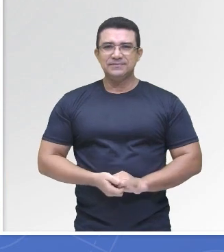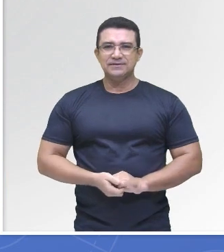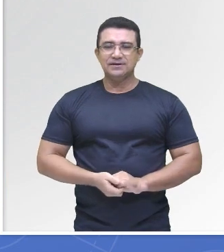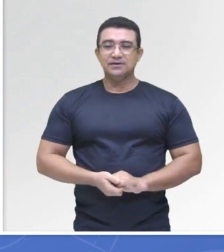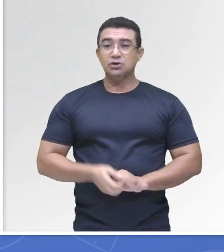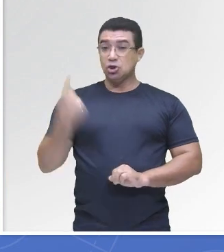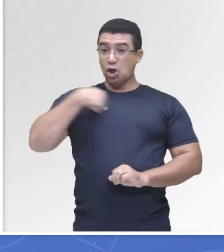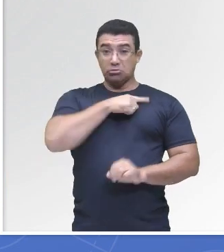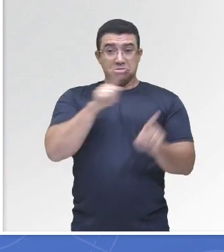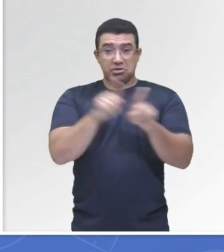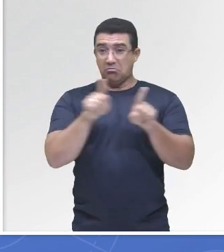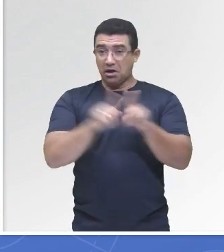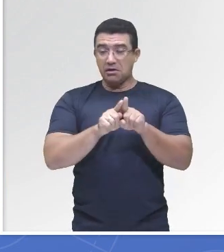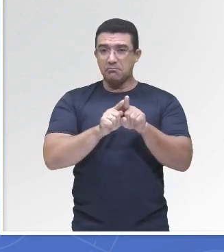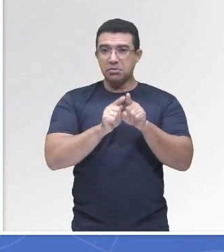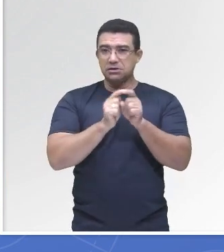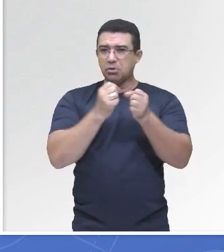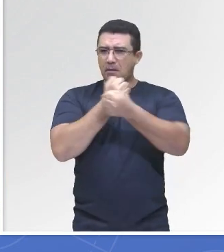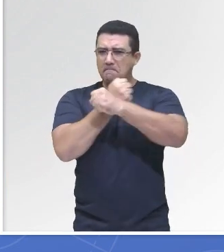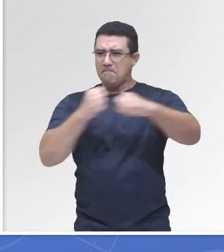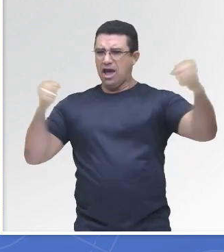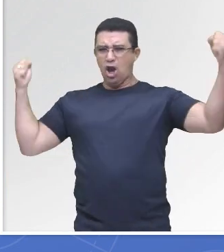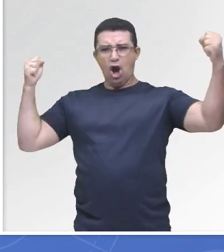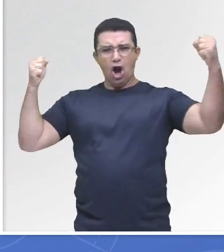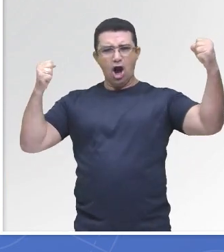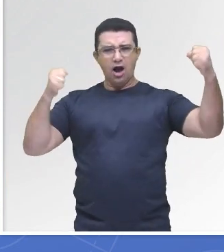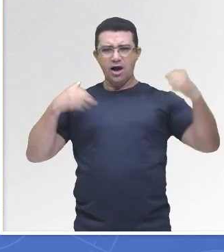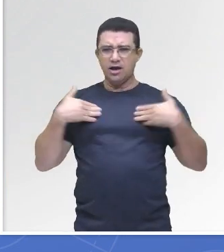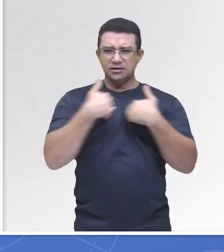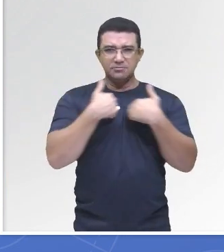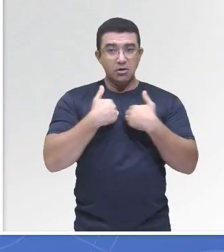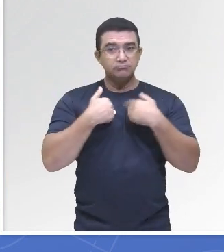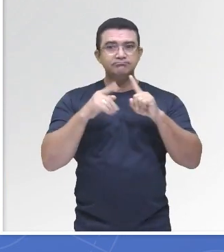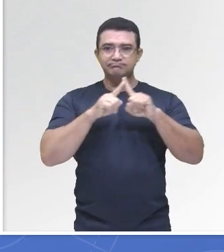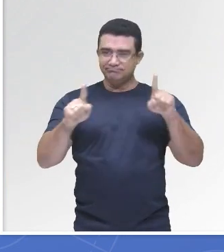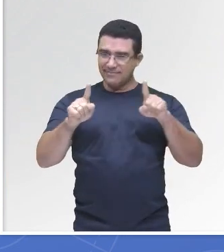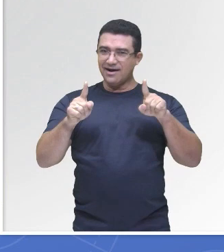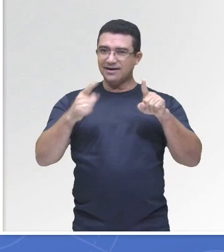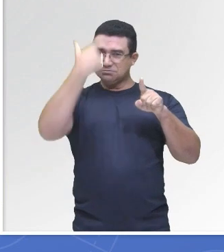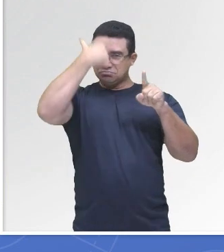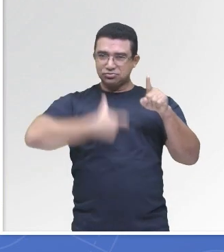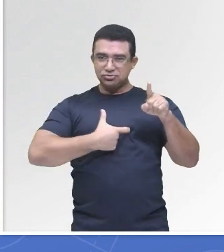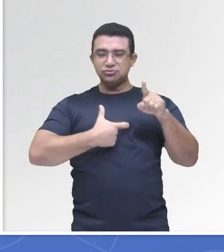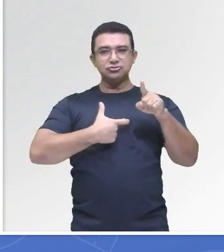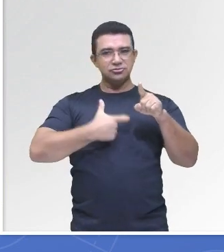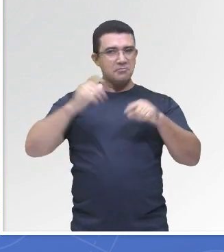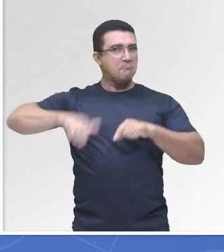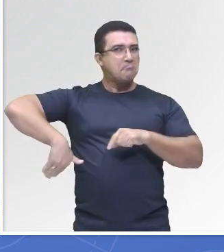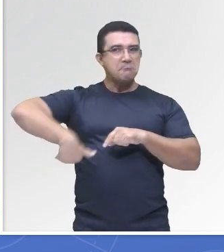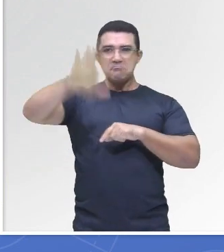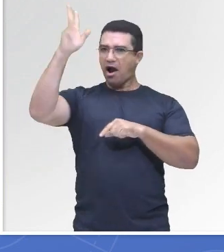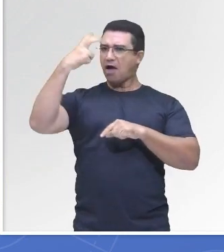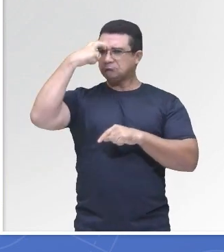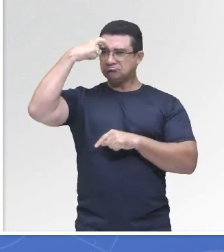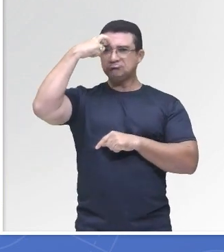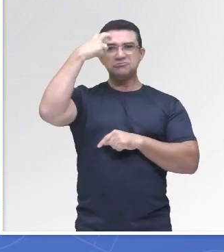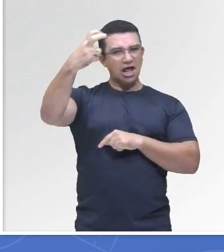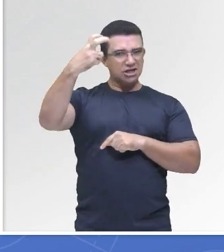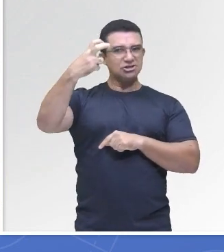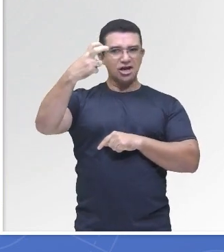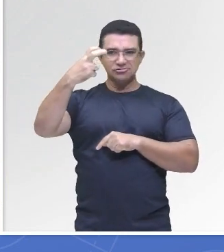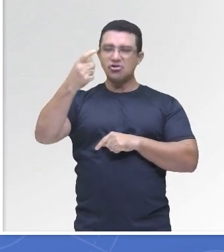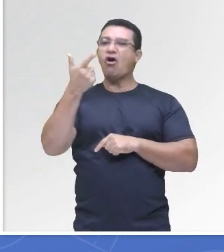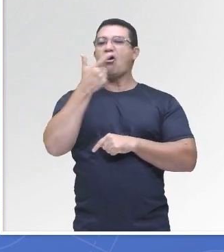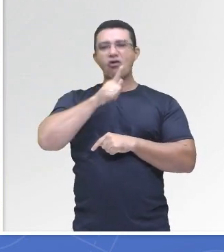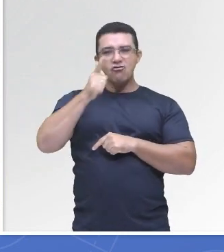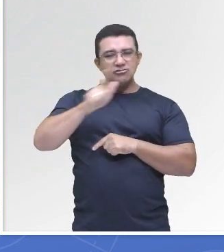não somos os maiores, porém, nós somos os mais inteligentes. E foi essa nossa capacidade de utilizar o